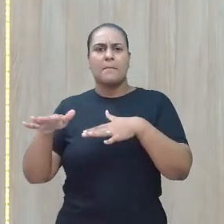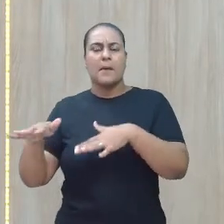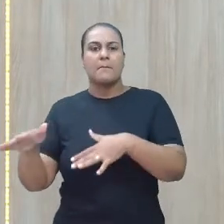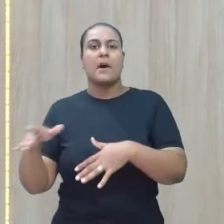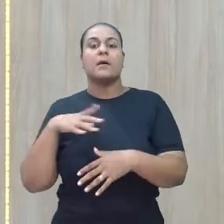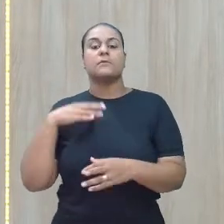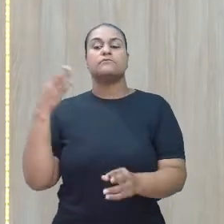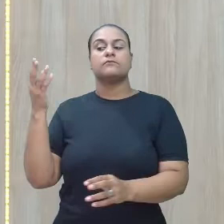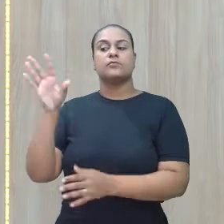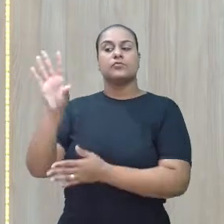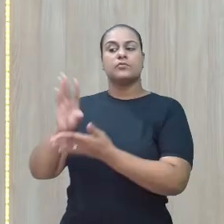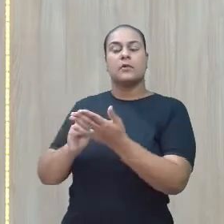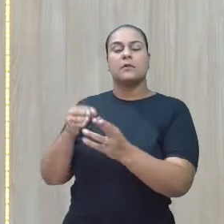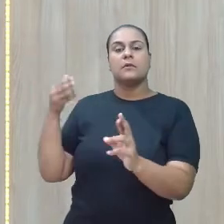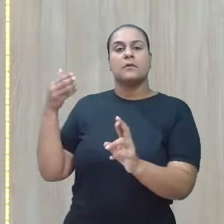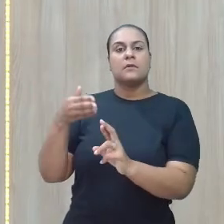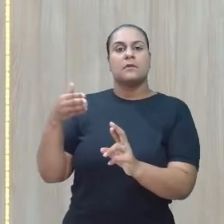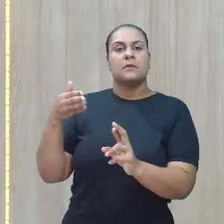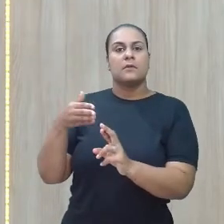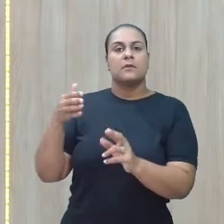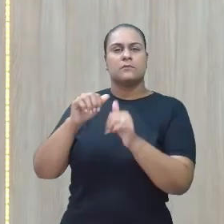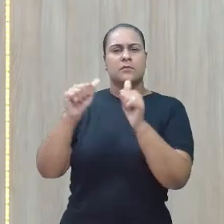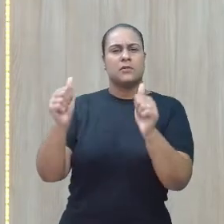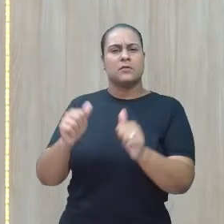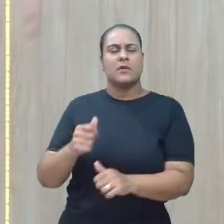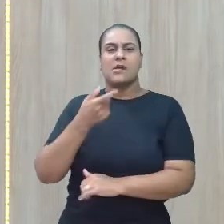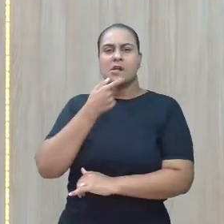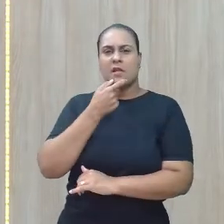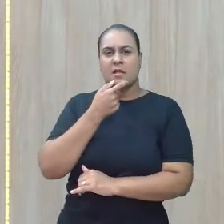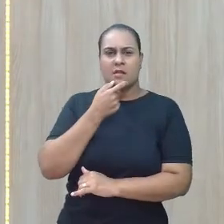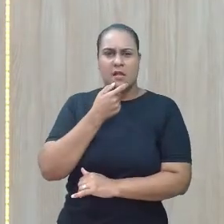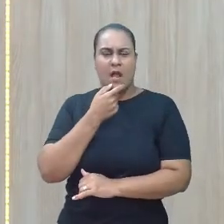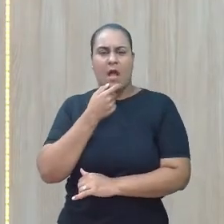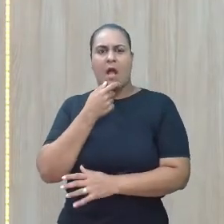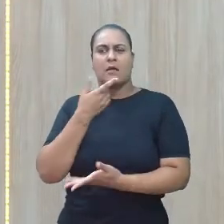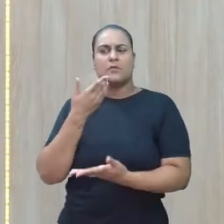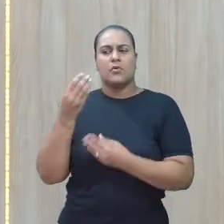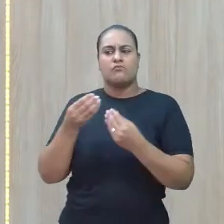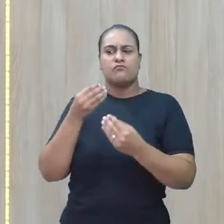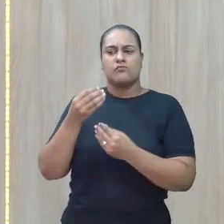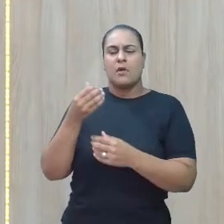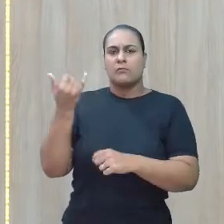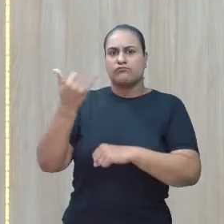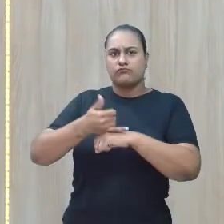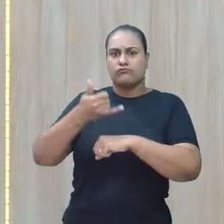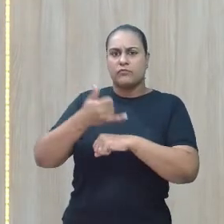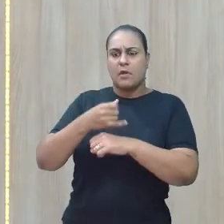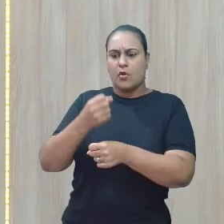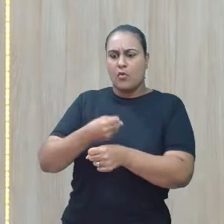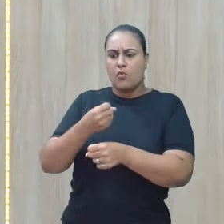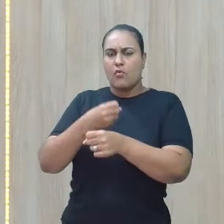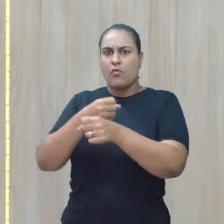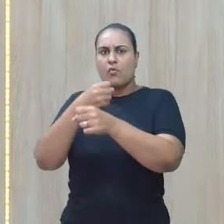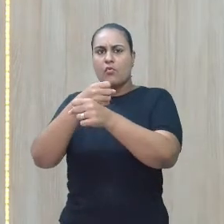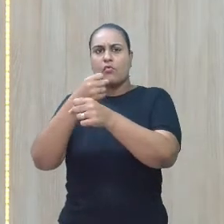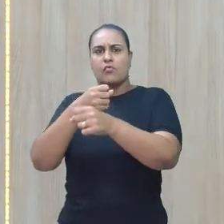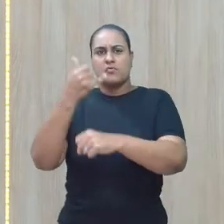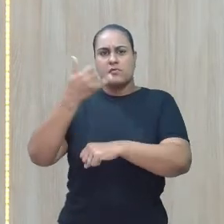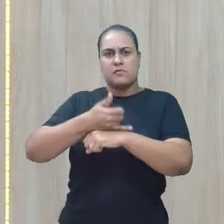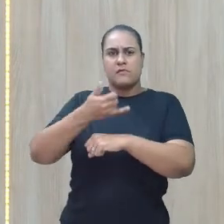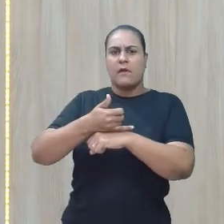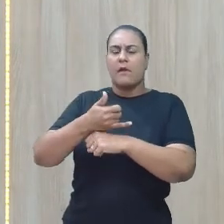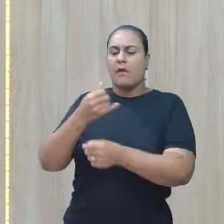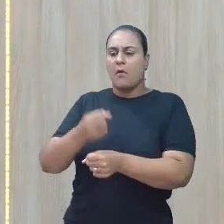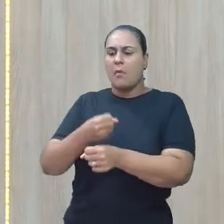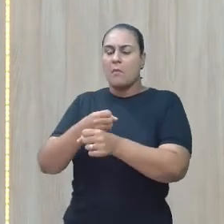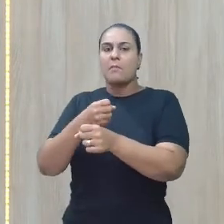referencial também, né, a arquitetura inglesa, de construir as coisas em ferro e tal, e acabou, né, se construindo o Mercado de São José a partir desses